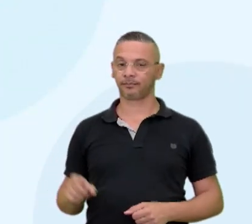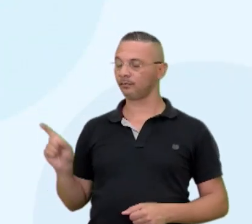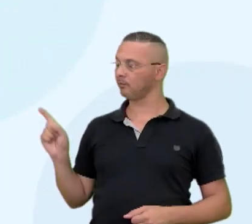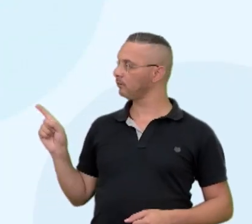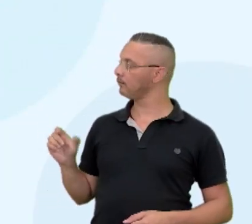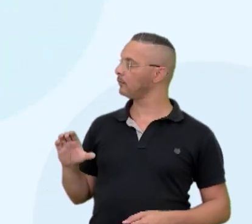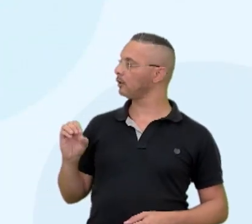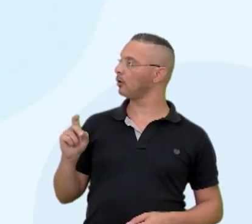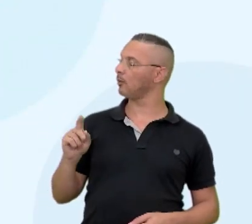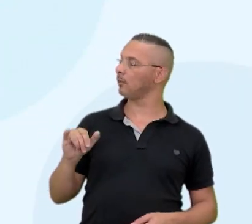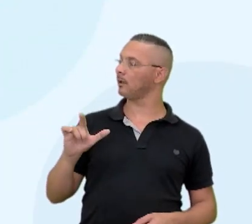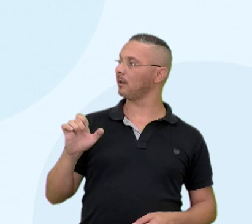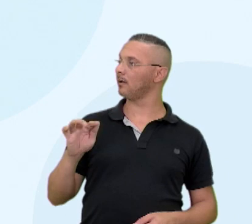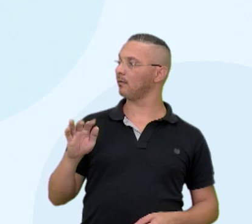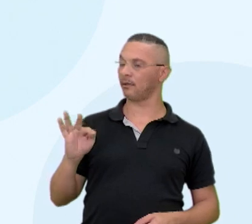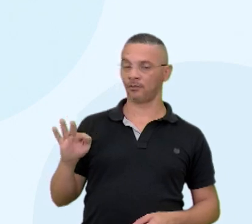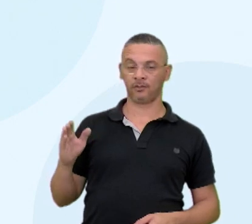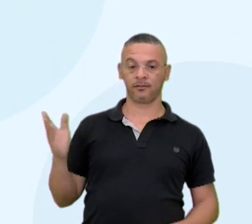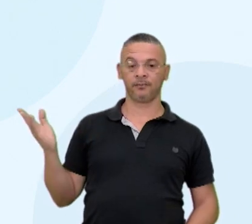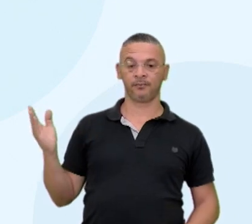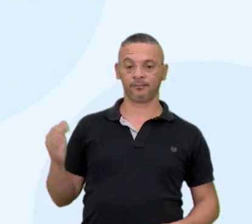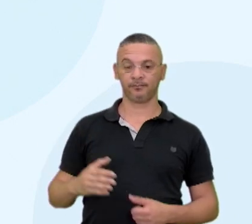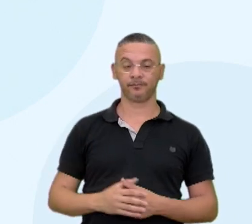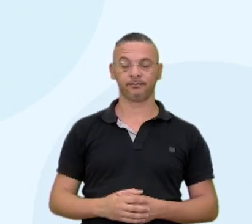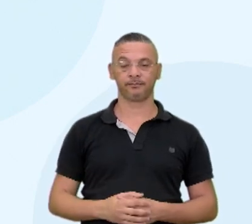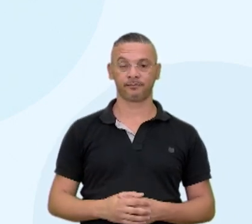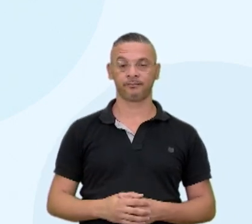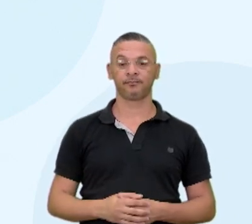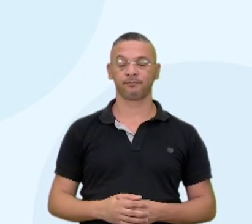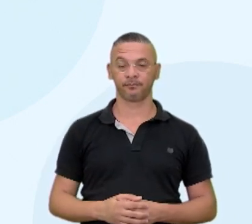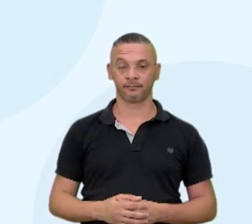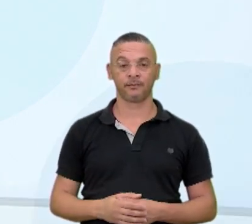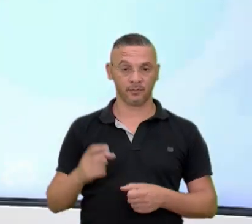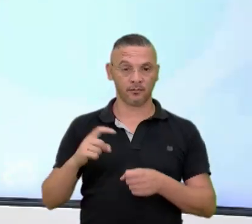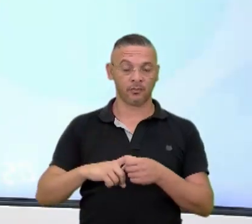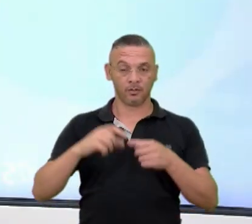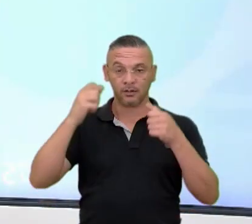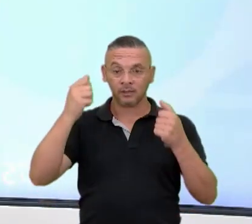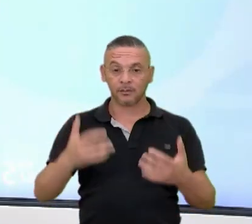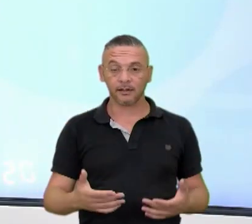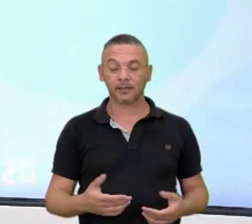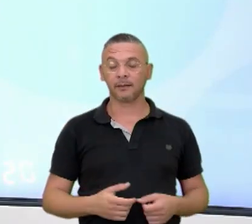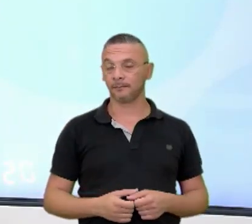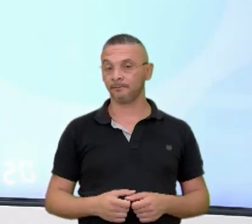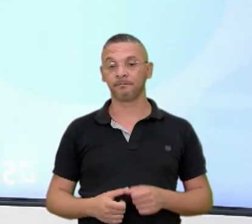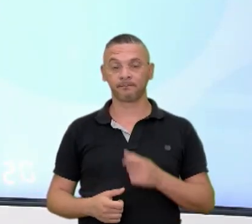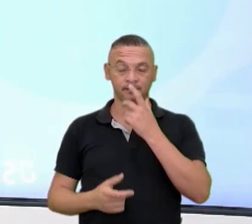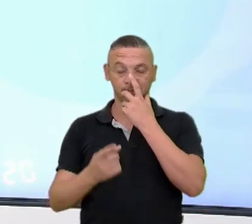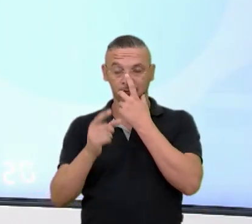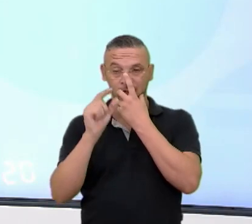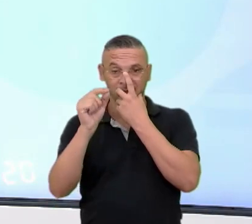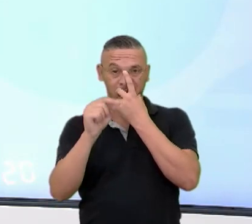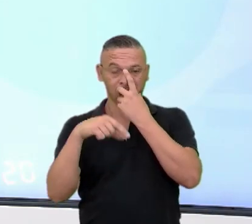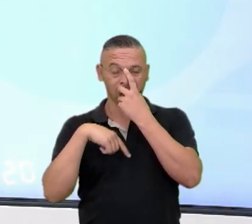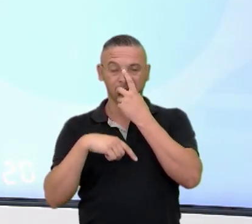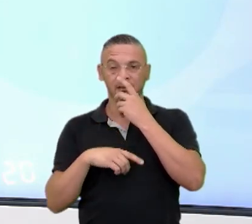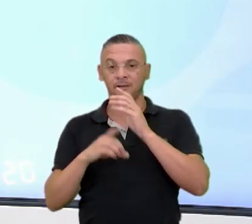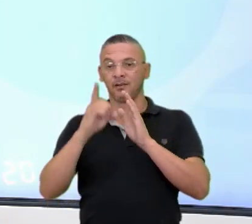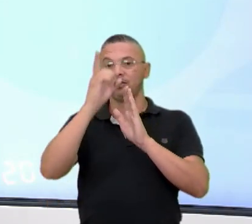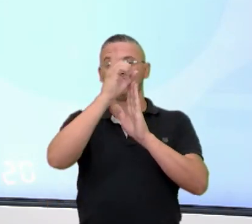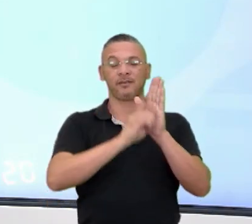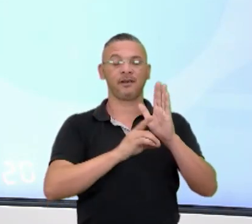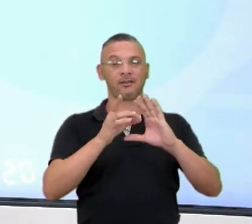forma a Informational Bubble, uma bolha, porque você fica preso porque todos estão dando a mesma notícia, inclusive